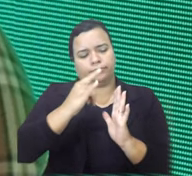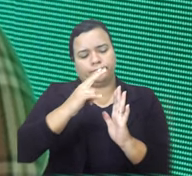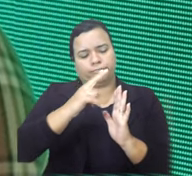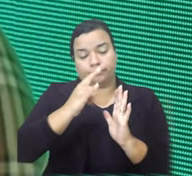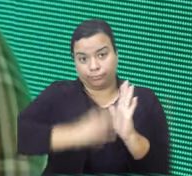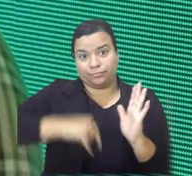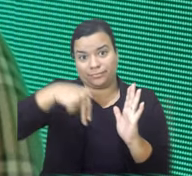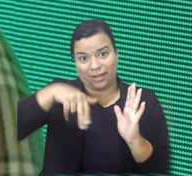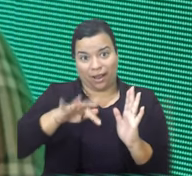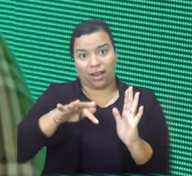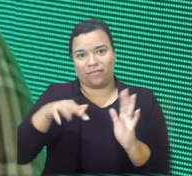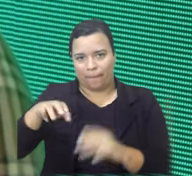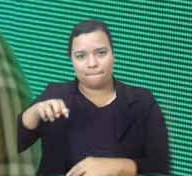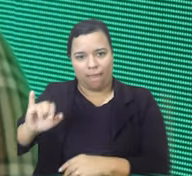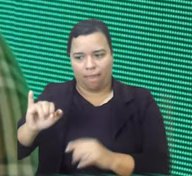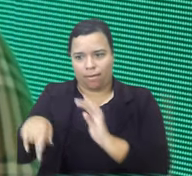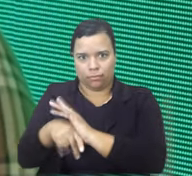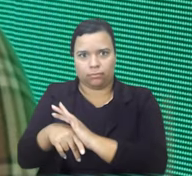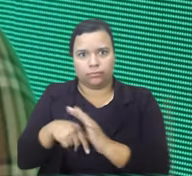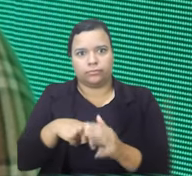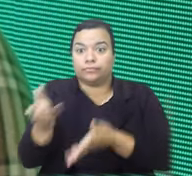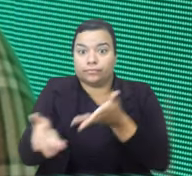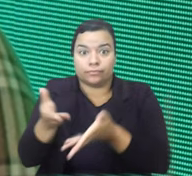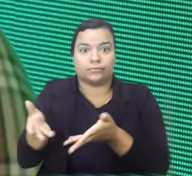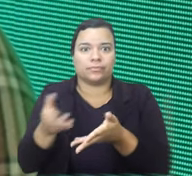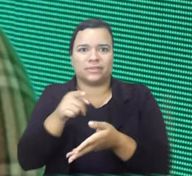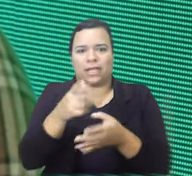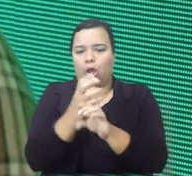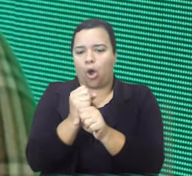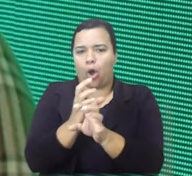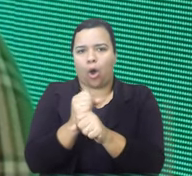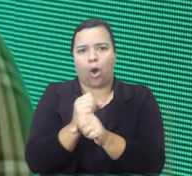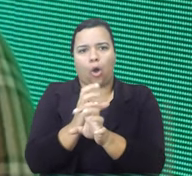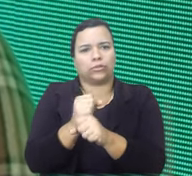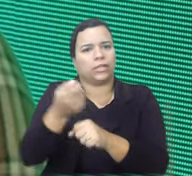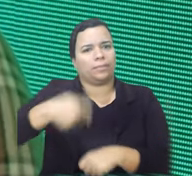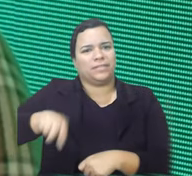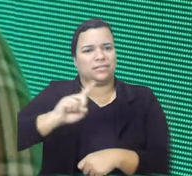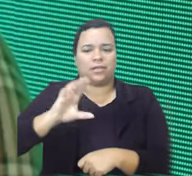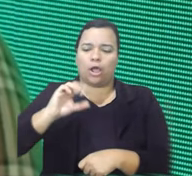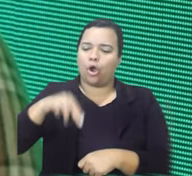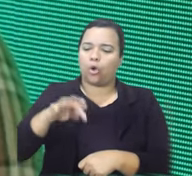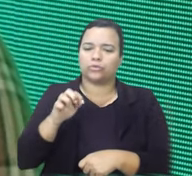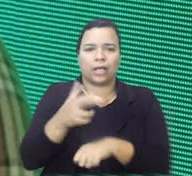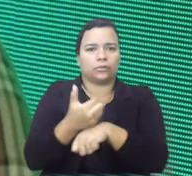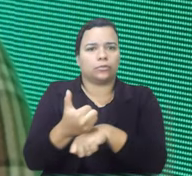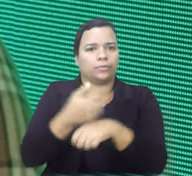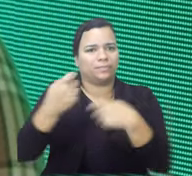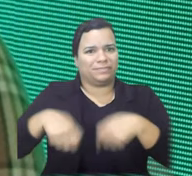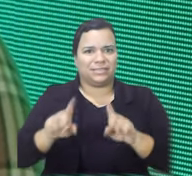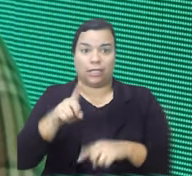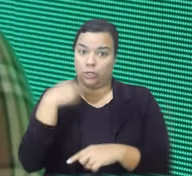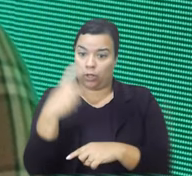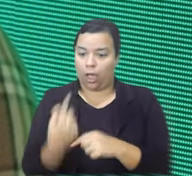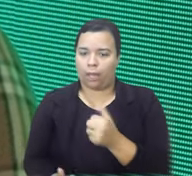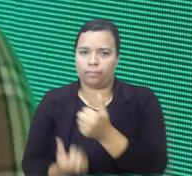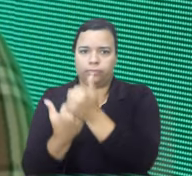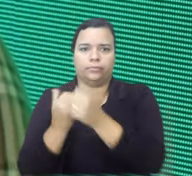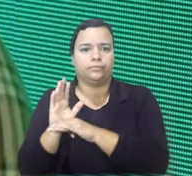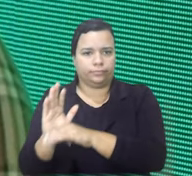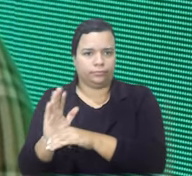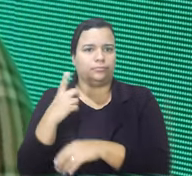para esses empresários que ainda não necessitam do contador né então esse apoio que a gente tá disponibiliza